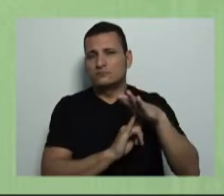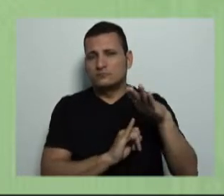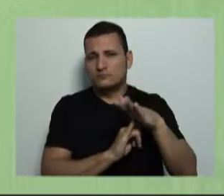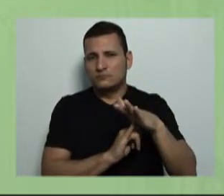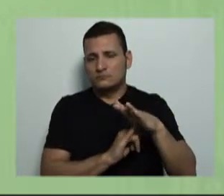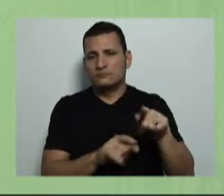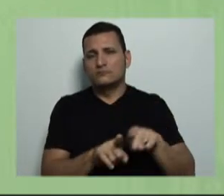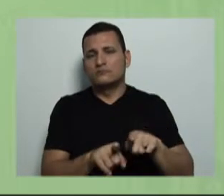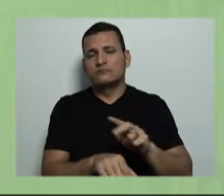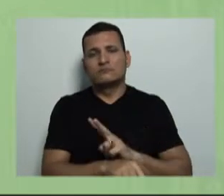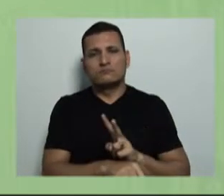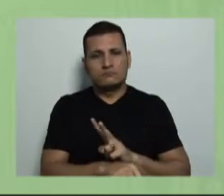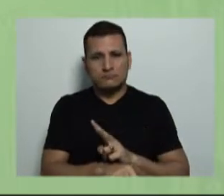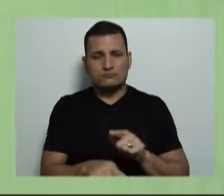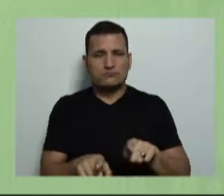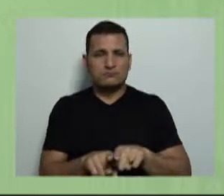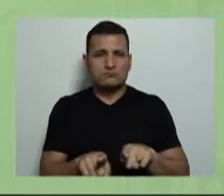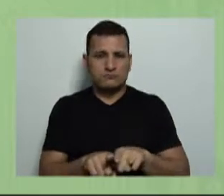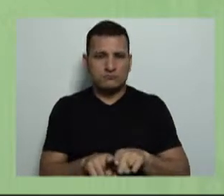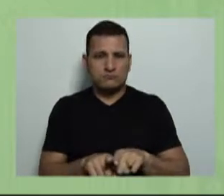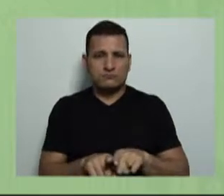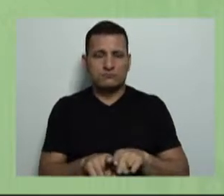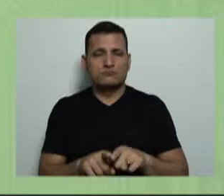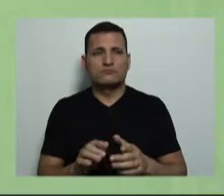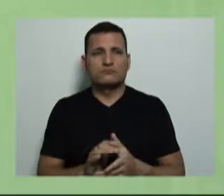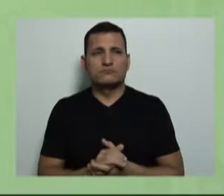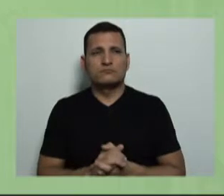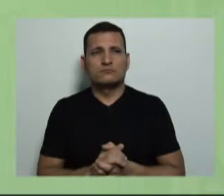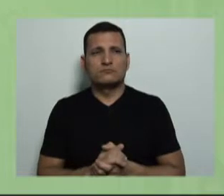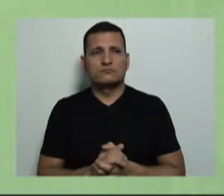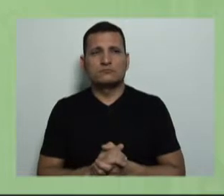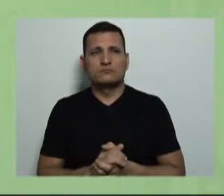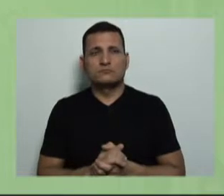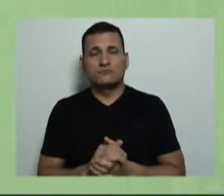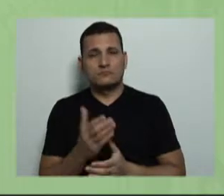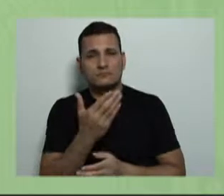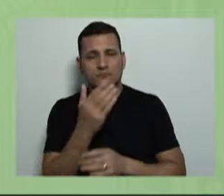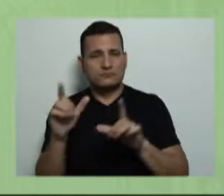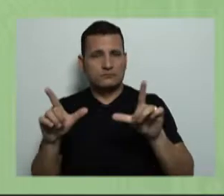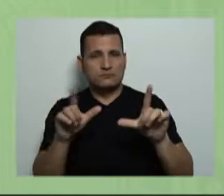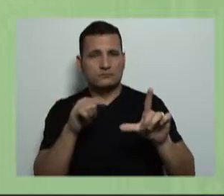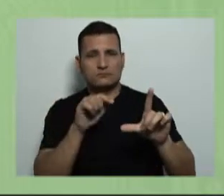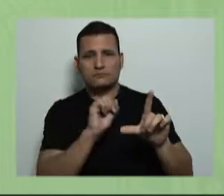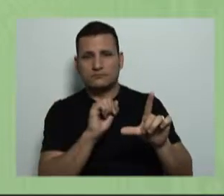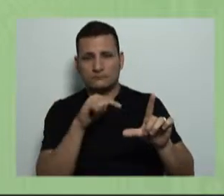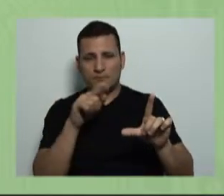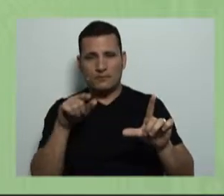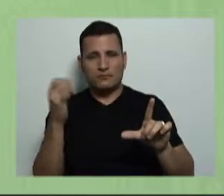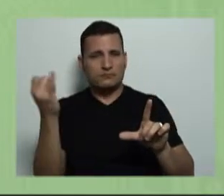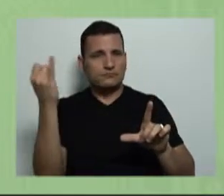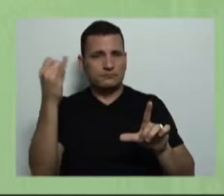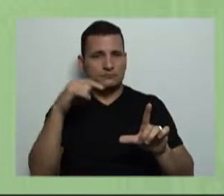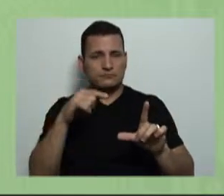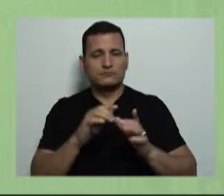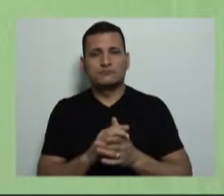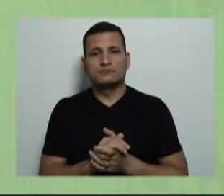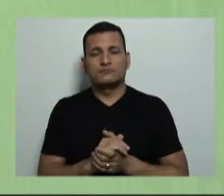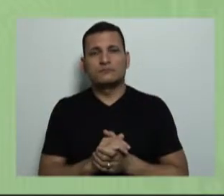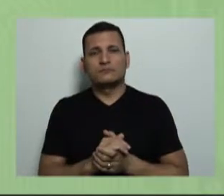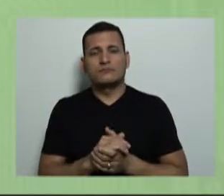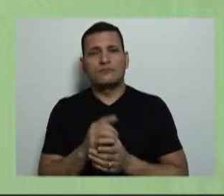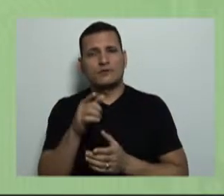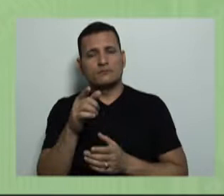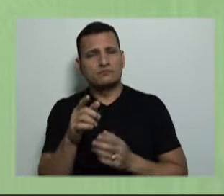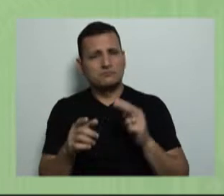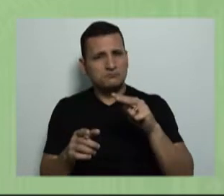supervisor da parte concedente. Vamos permanecer nesse slide aqui, pessoal, porque esse aqui é o mais importante. A gente viu que pode ser